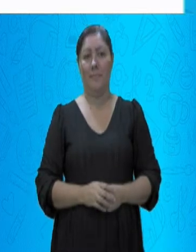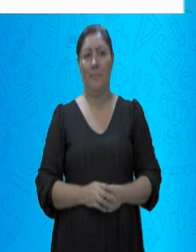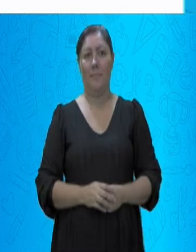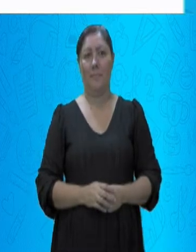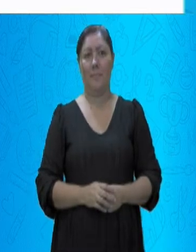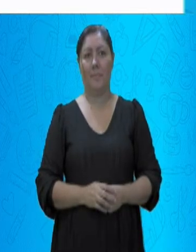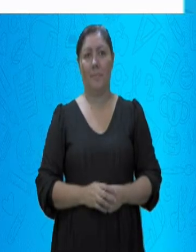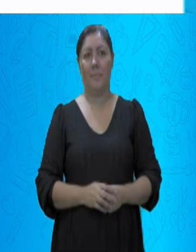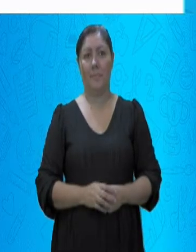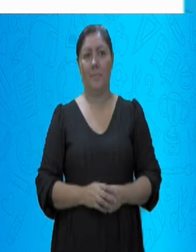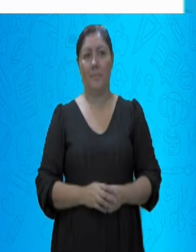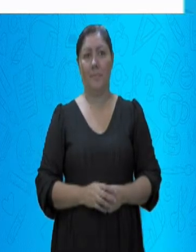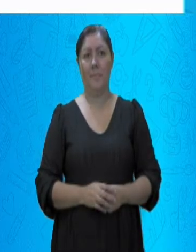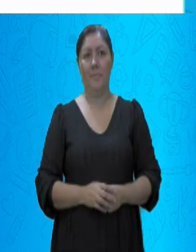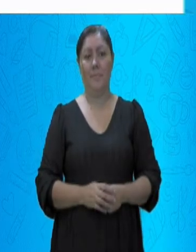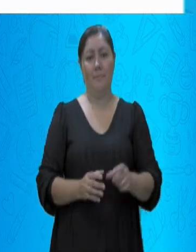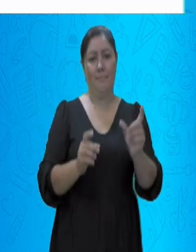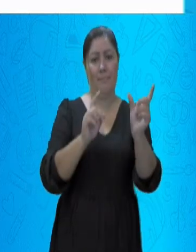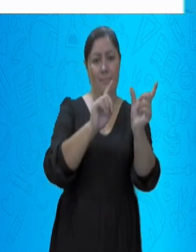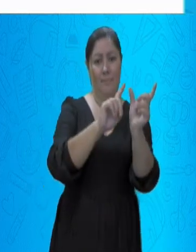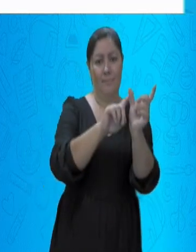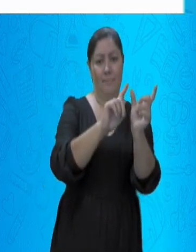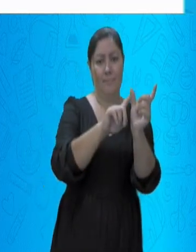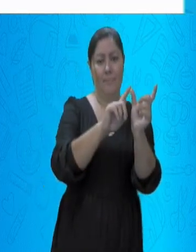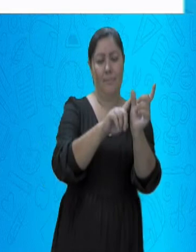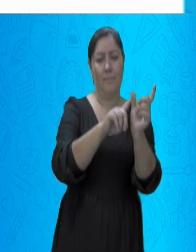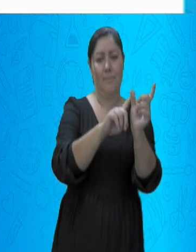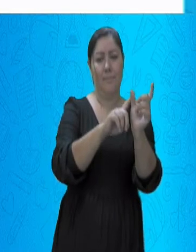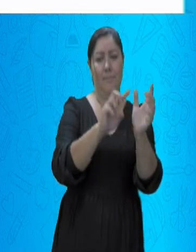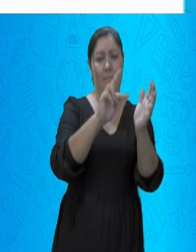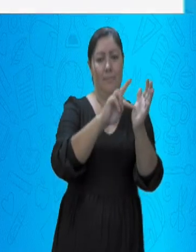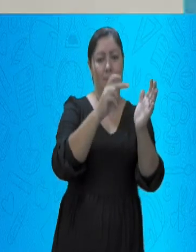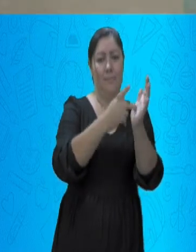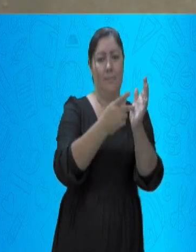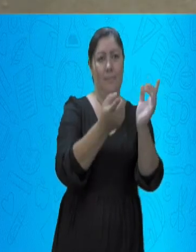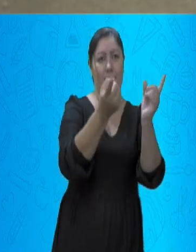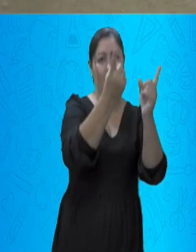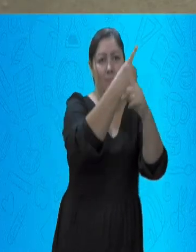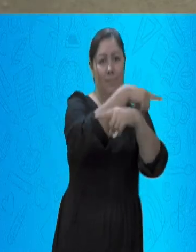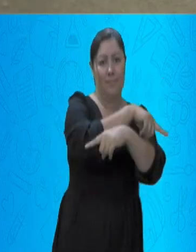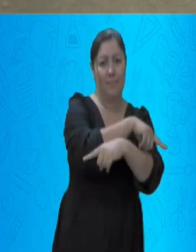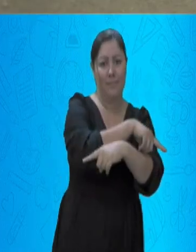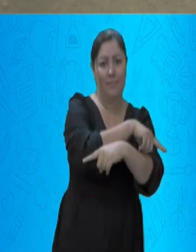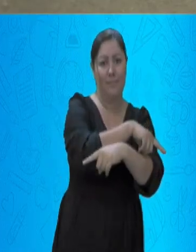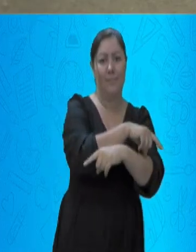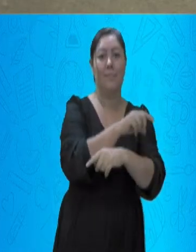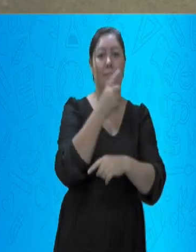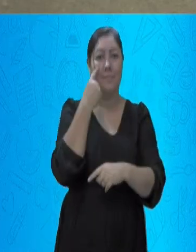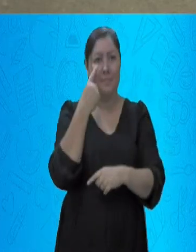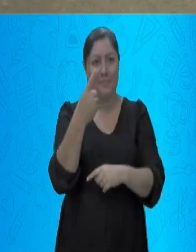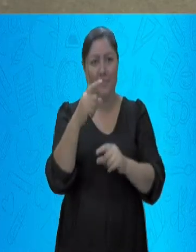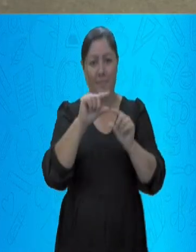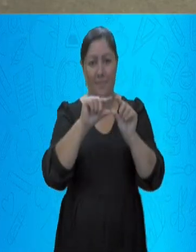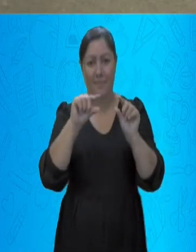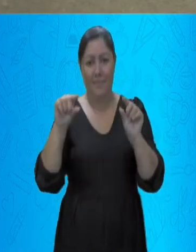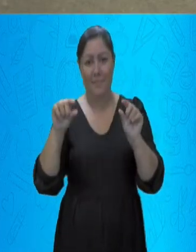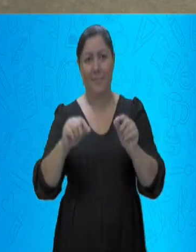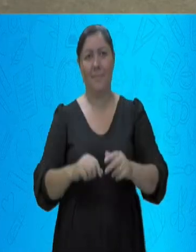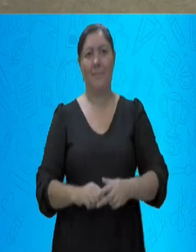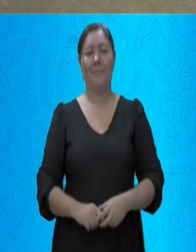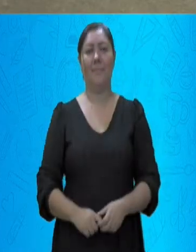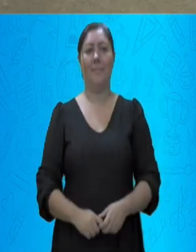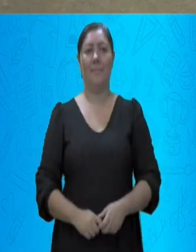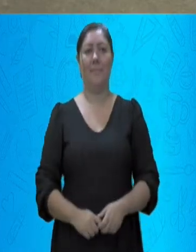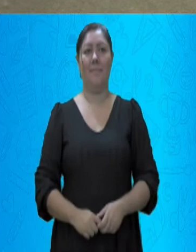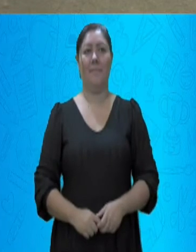da outra. Olha só, antônimo oposto. Ah, agora ficou fácil, muito fácil para a